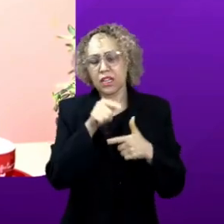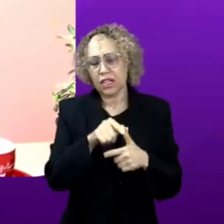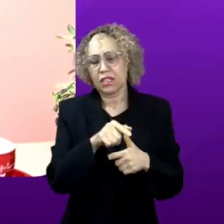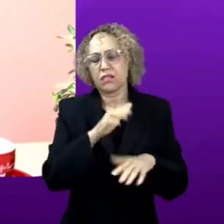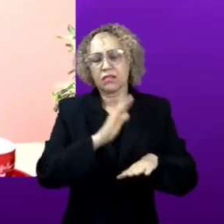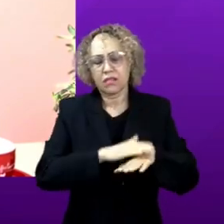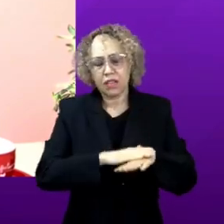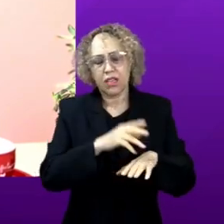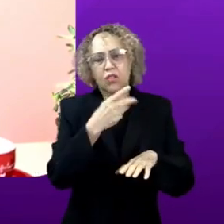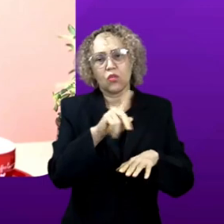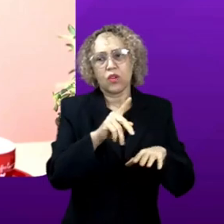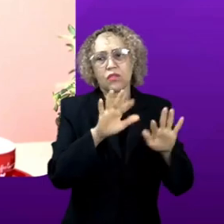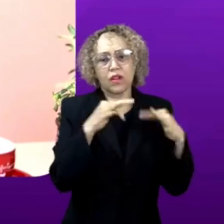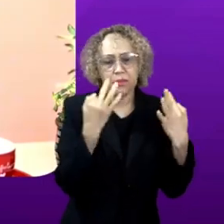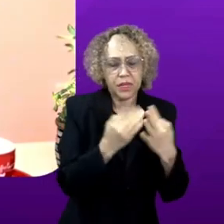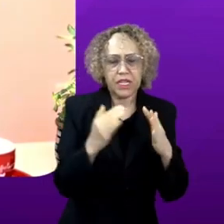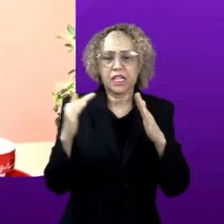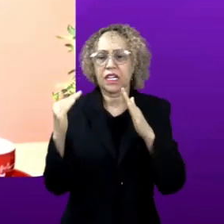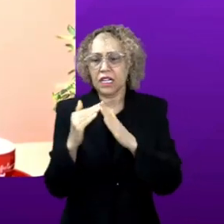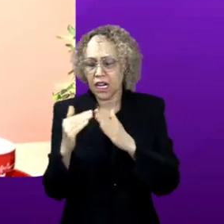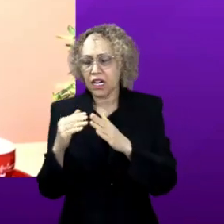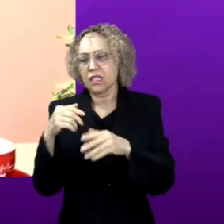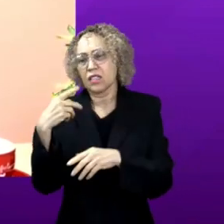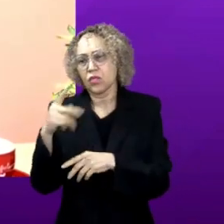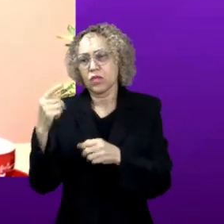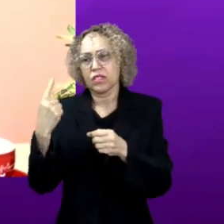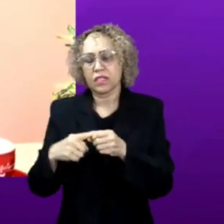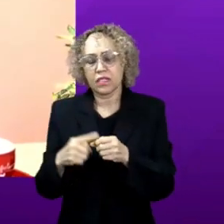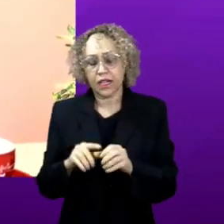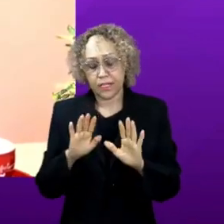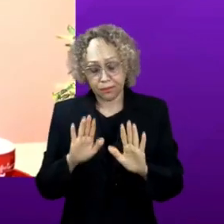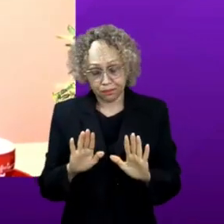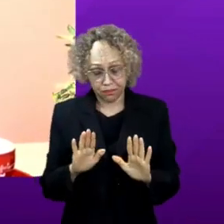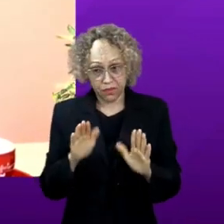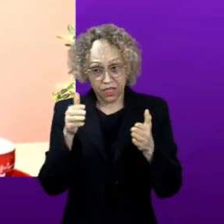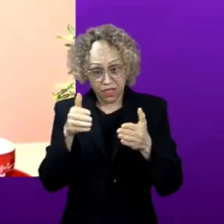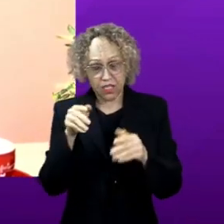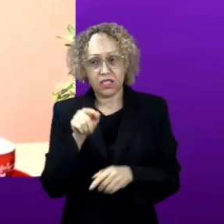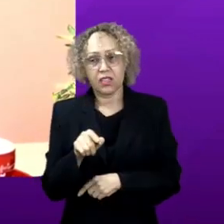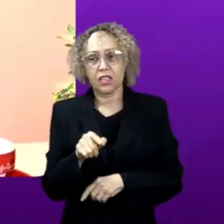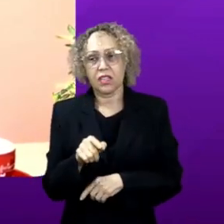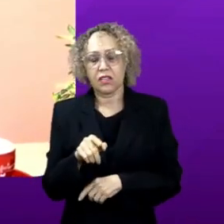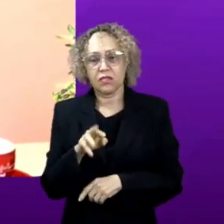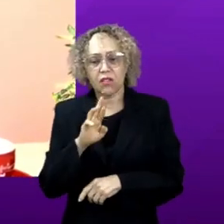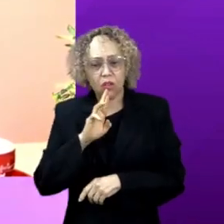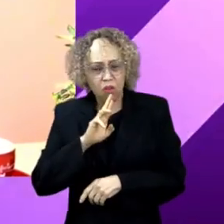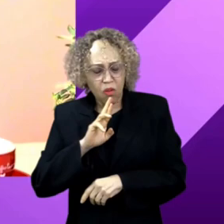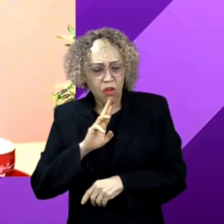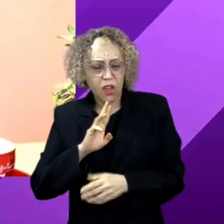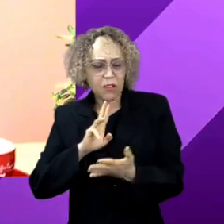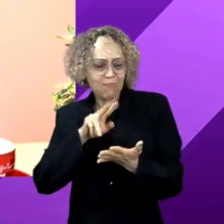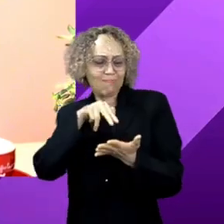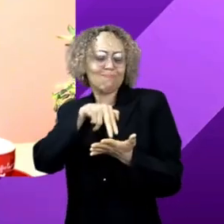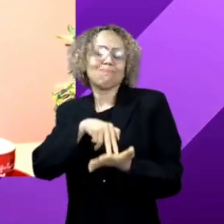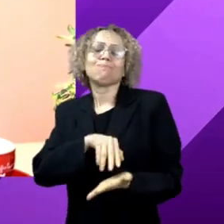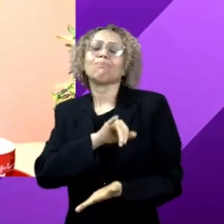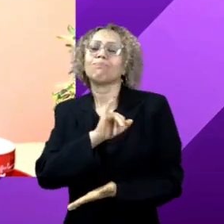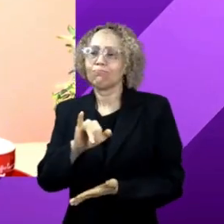suas casas, nas suas cidades. Nesse sentido, eu reforço que a gente precisa